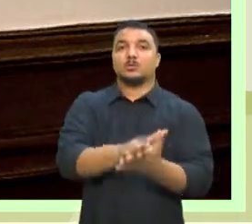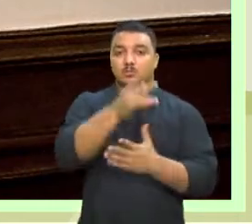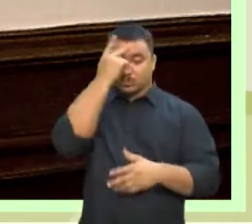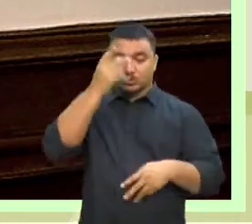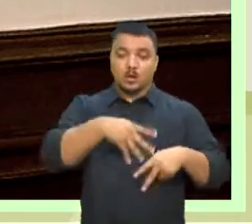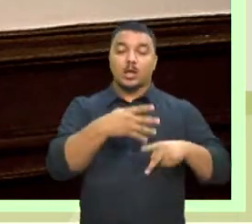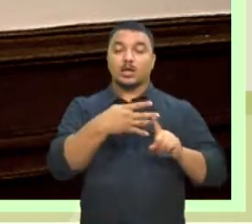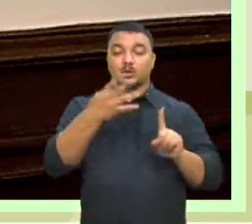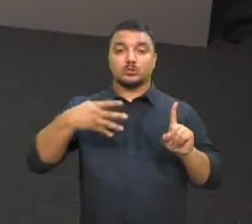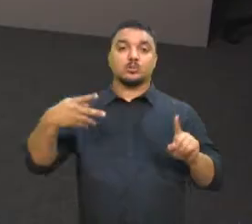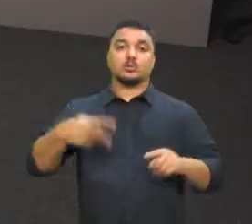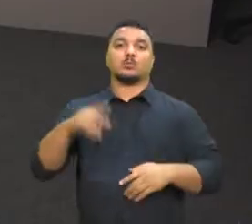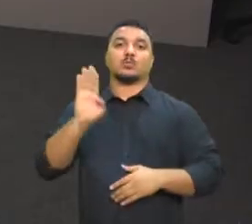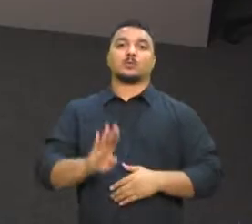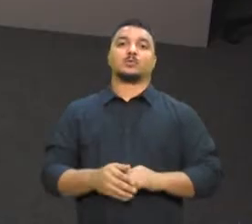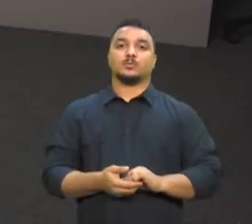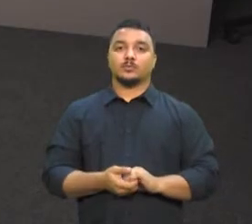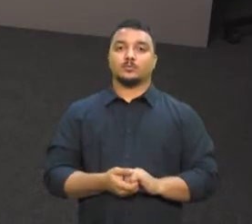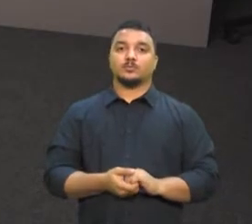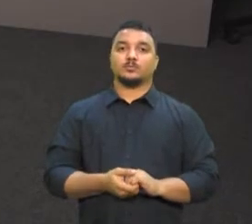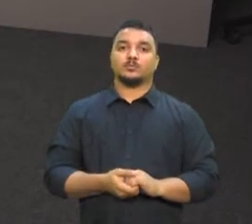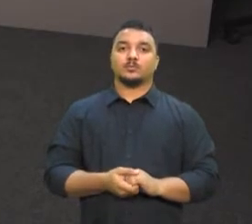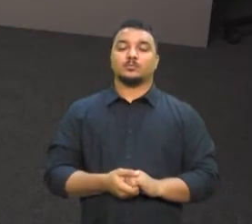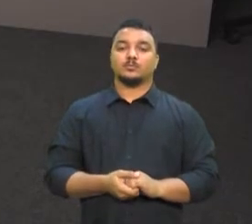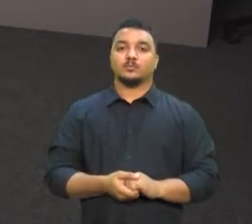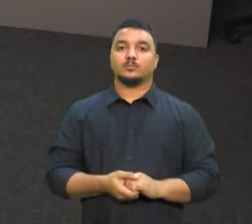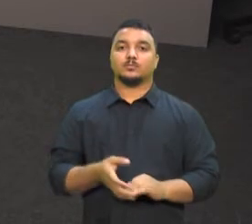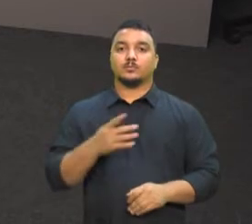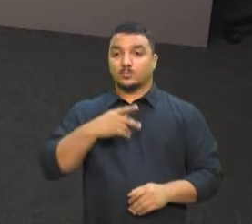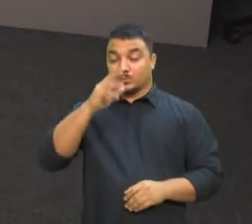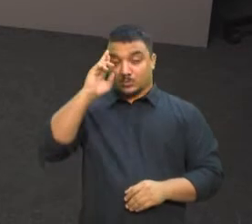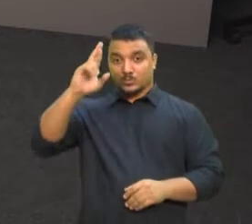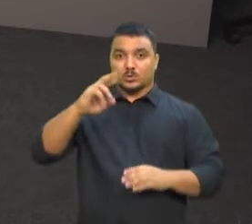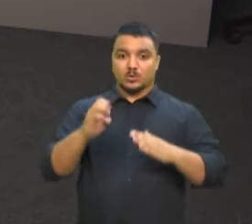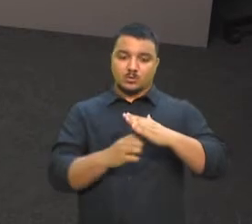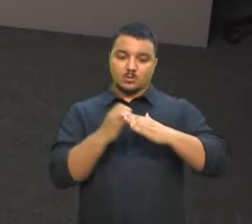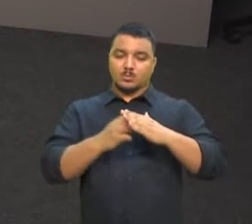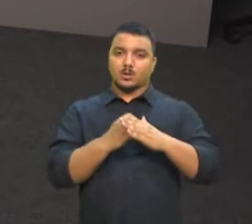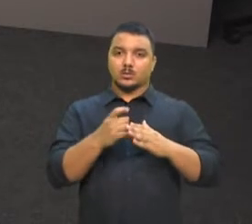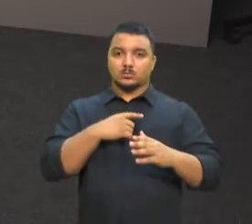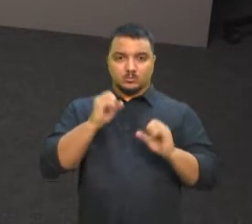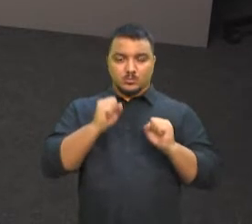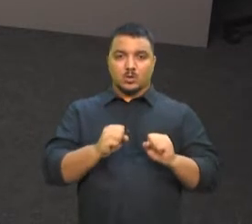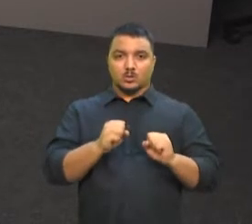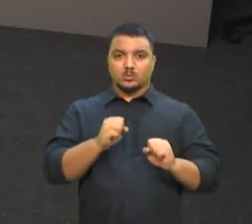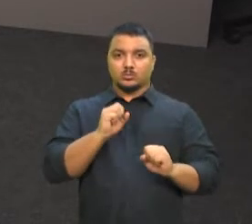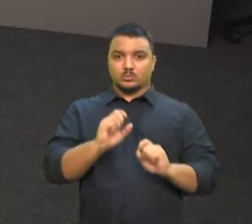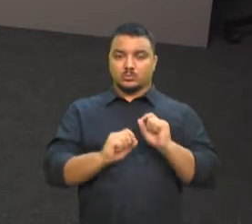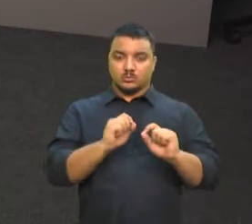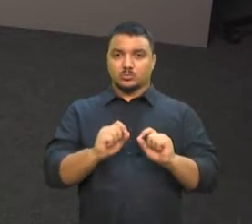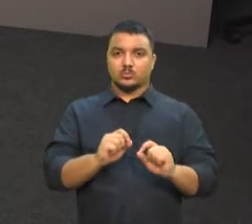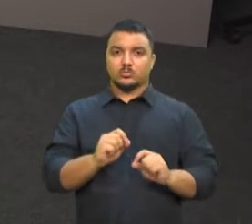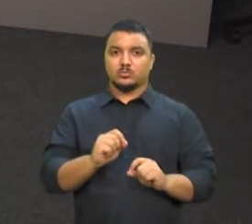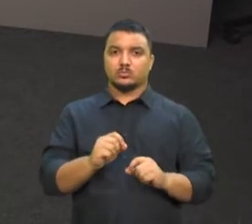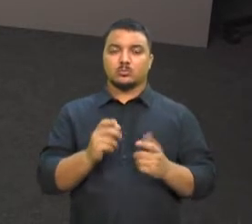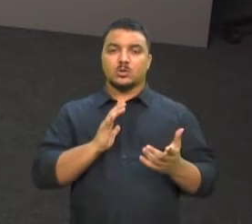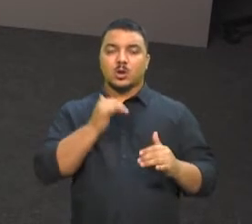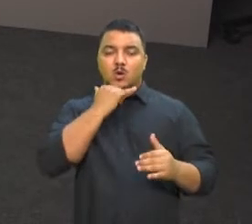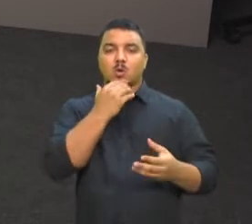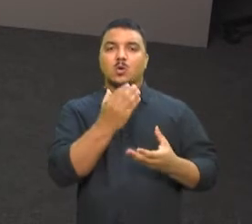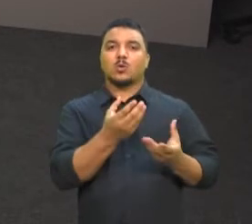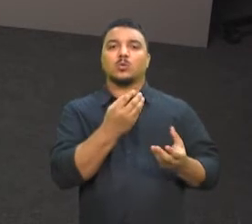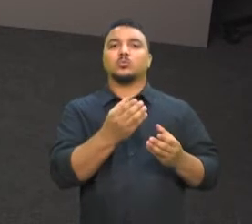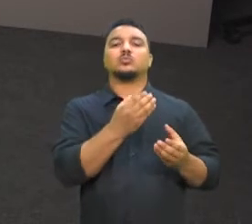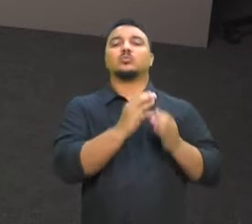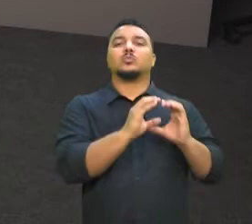em todo o Brasil. Então, os empresários que quiserem algumas informações podem acessar e entrar em contato com a